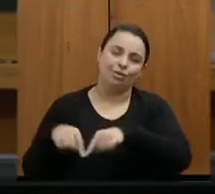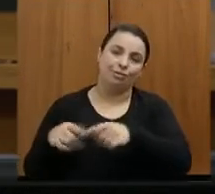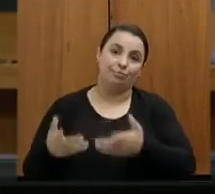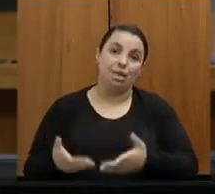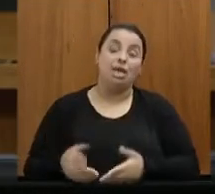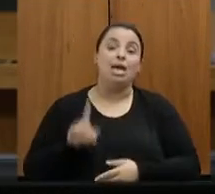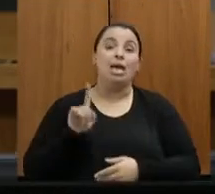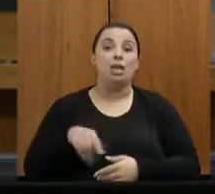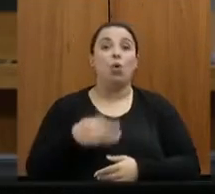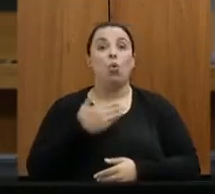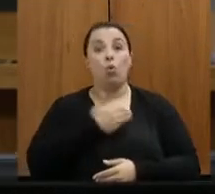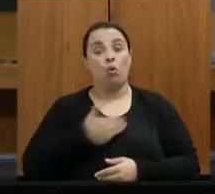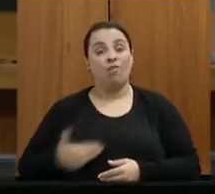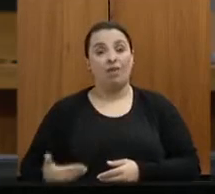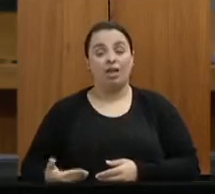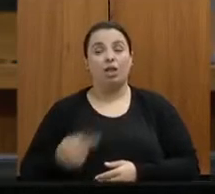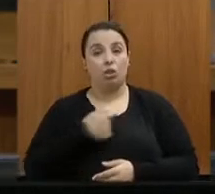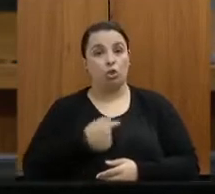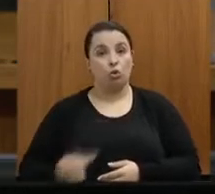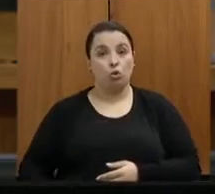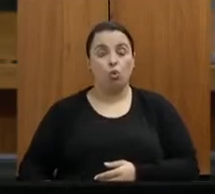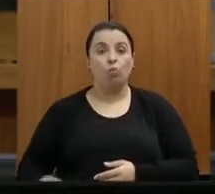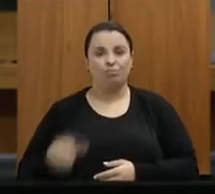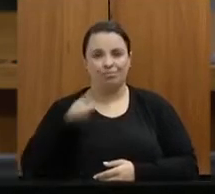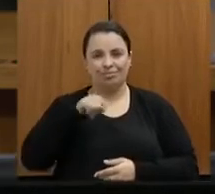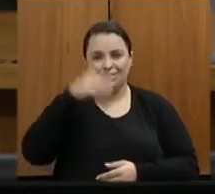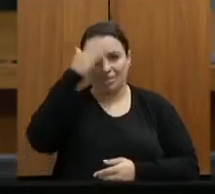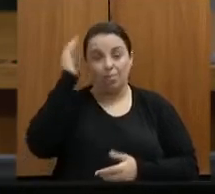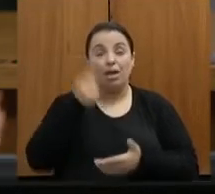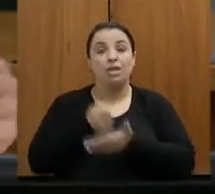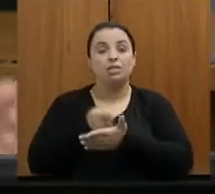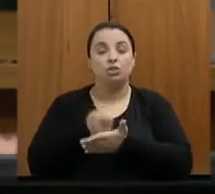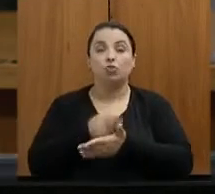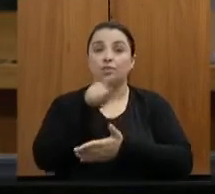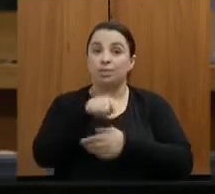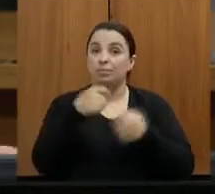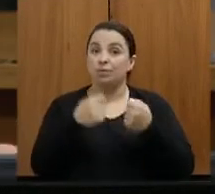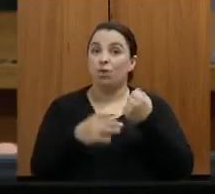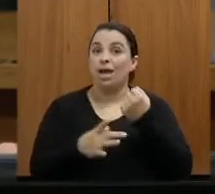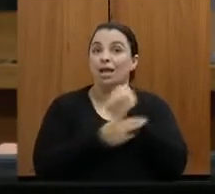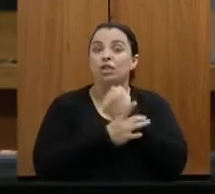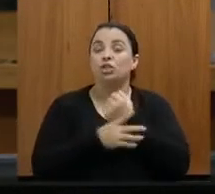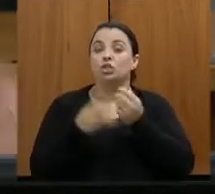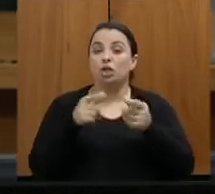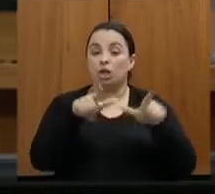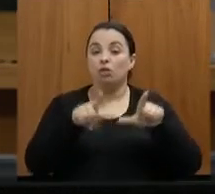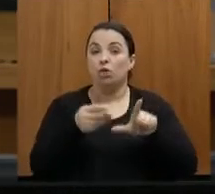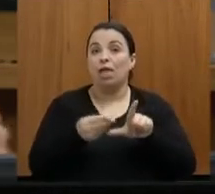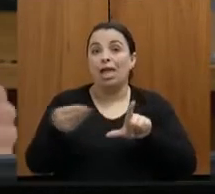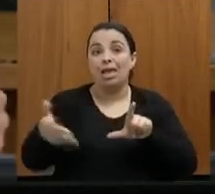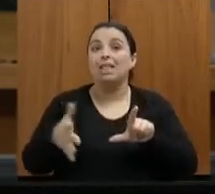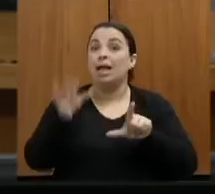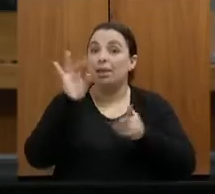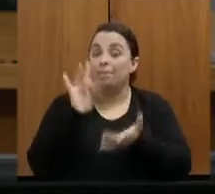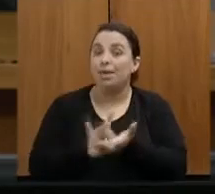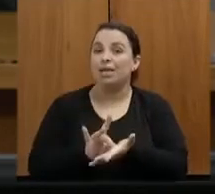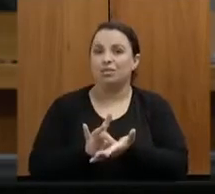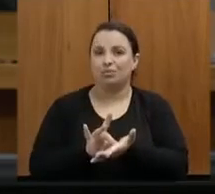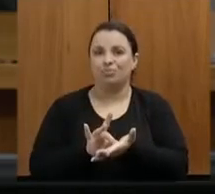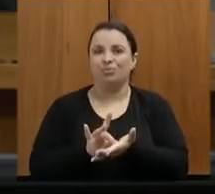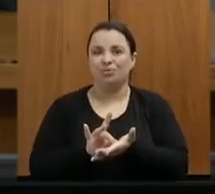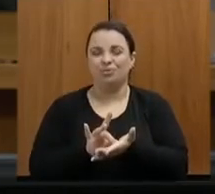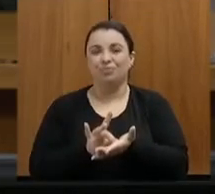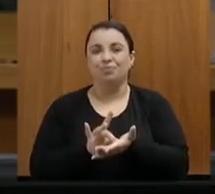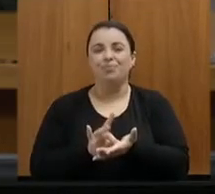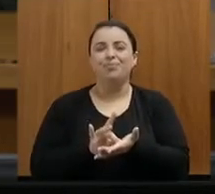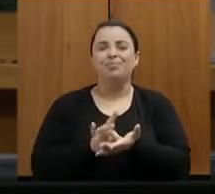a entrega. Então, tudo que está ao alcance do governo estadual em termos de garantir a capacidade técnica das prefeituras, o acompanhamento para